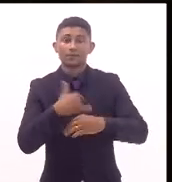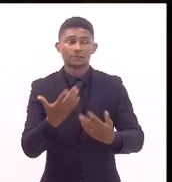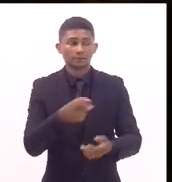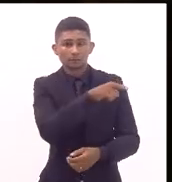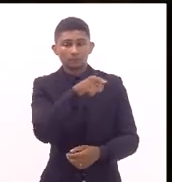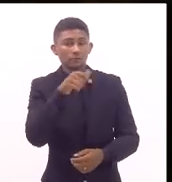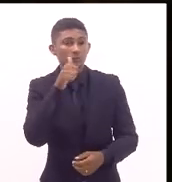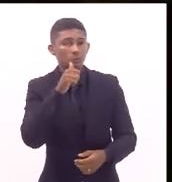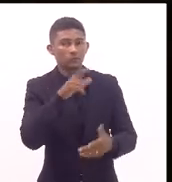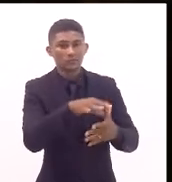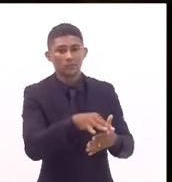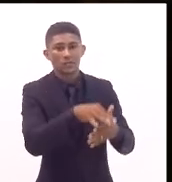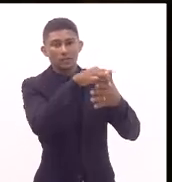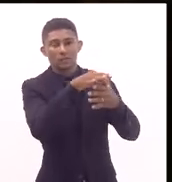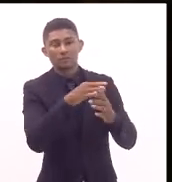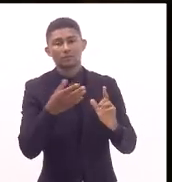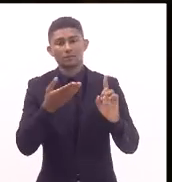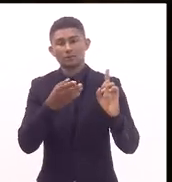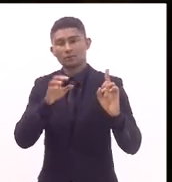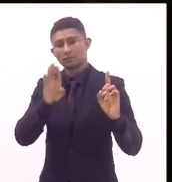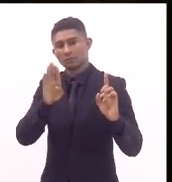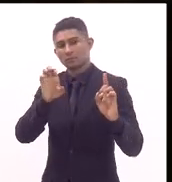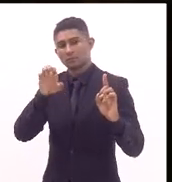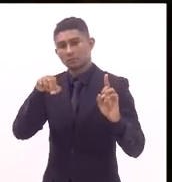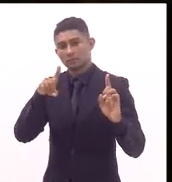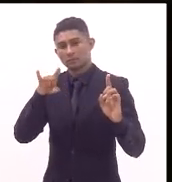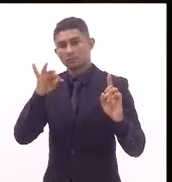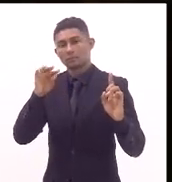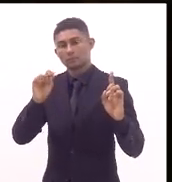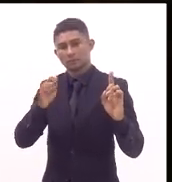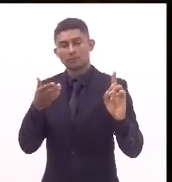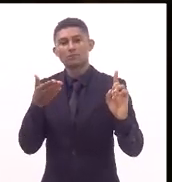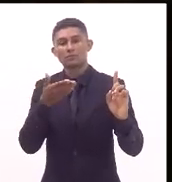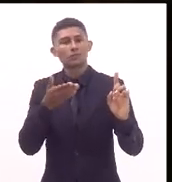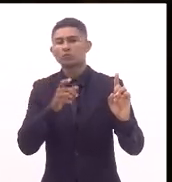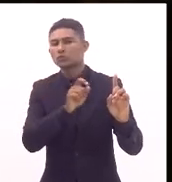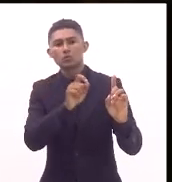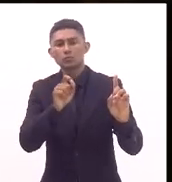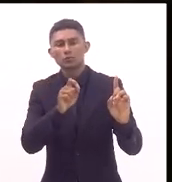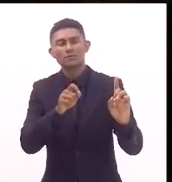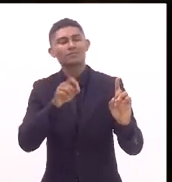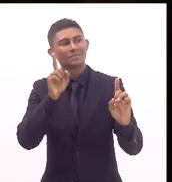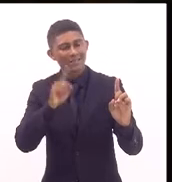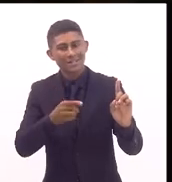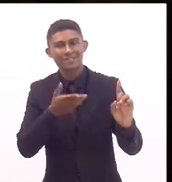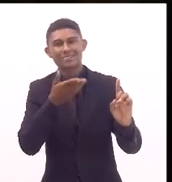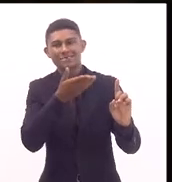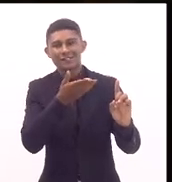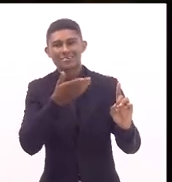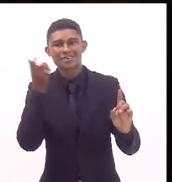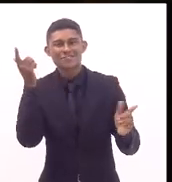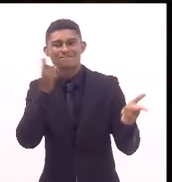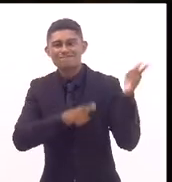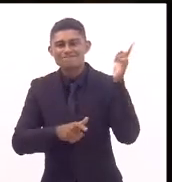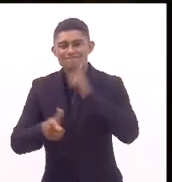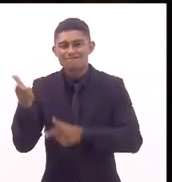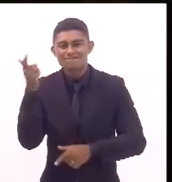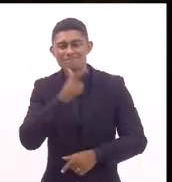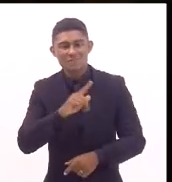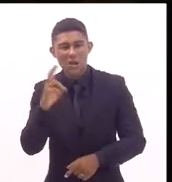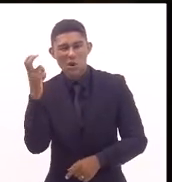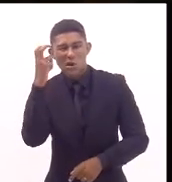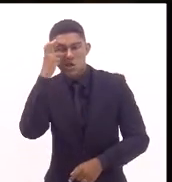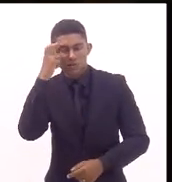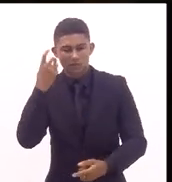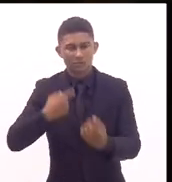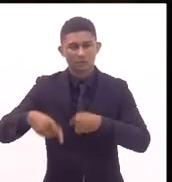liderado por medita em outras mulheres chapéu Mangueira fizeram morro balançar culturalmente lá